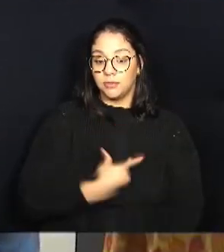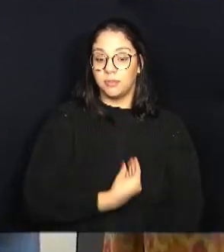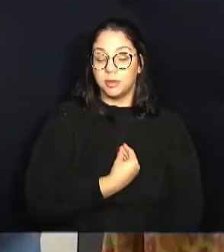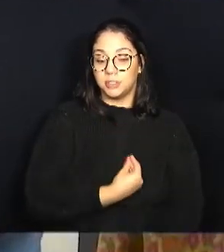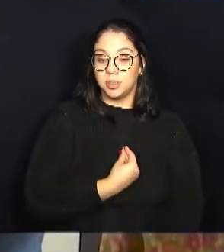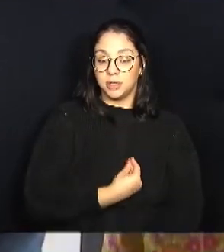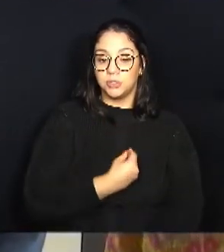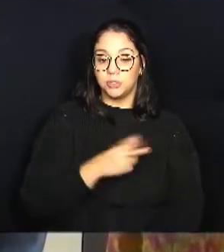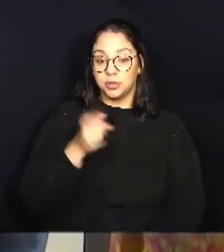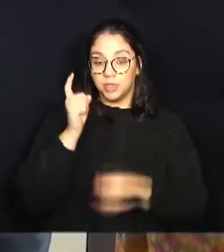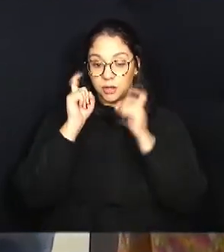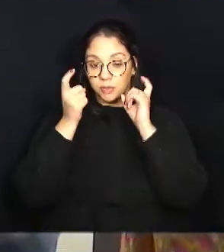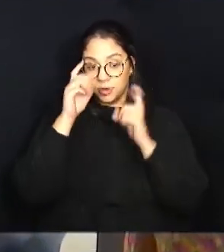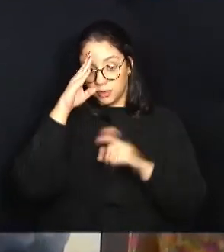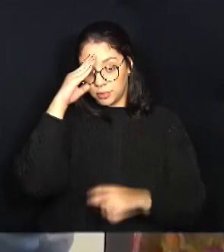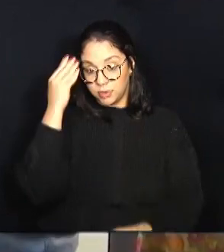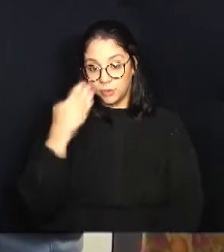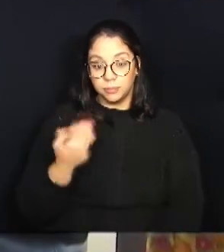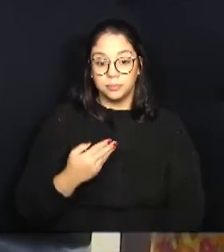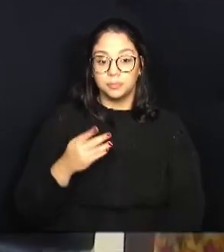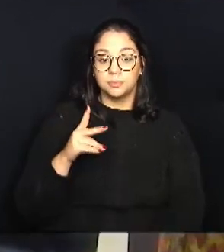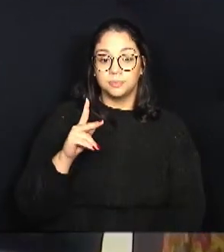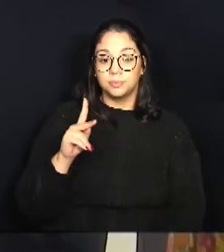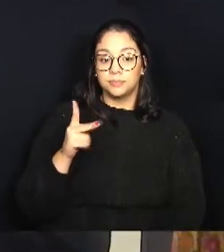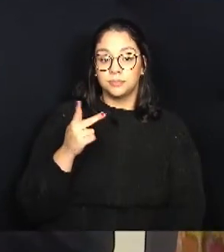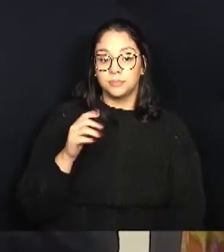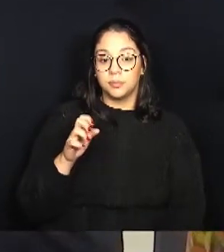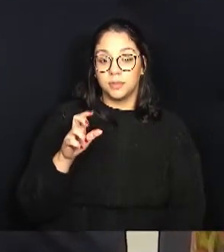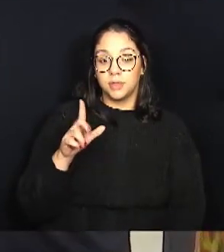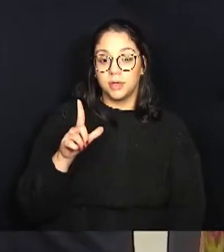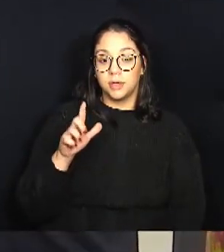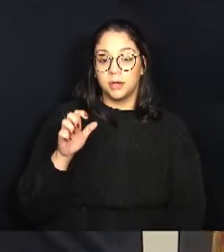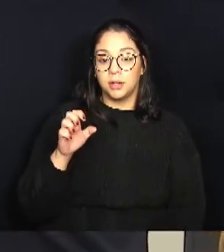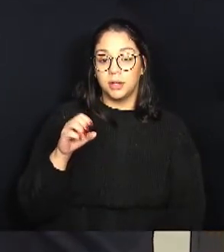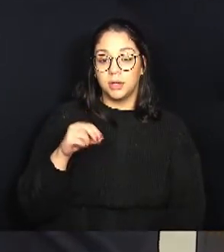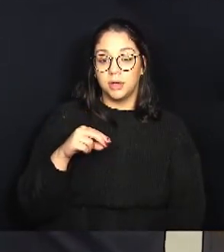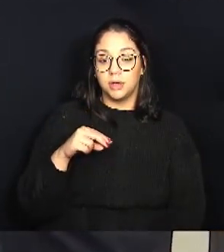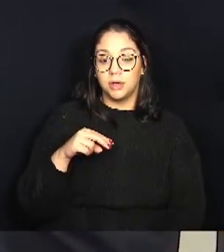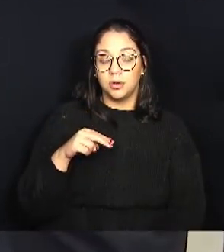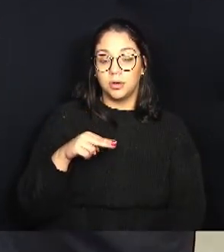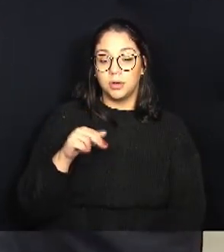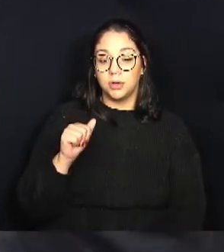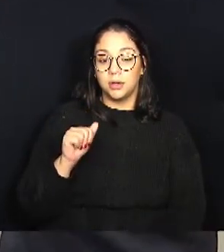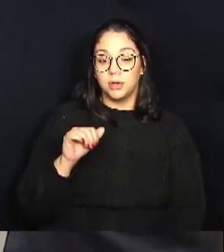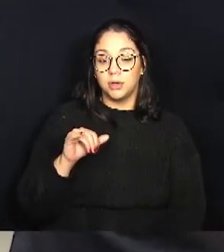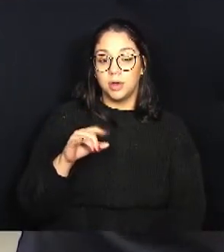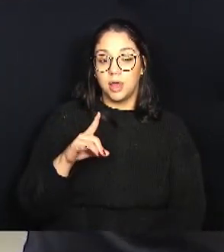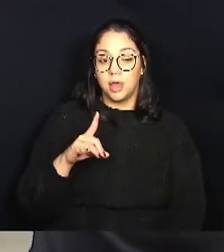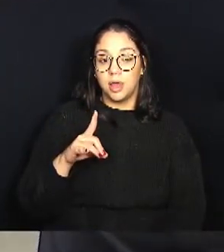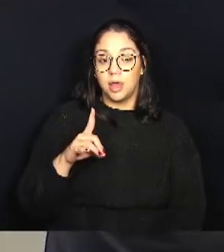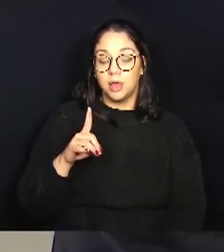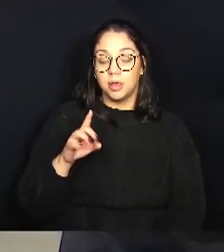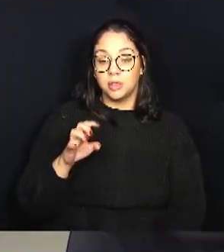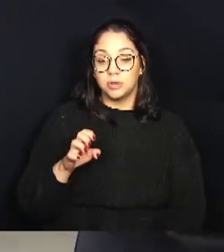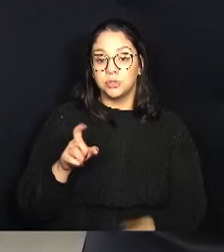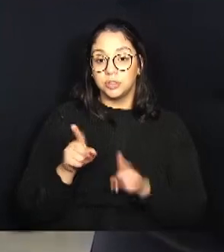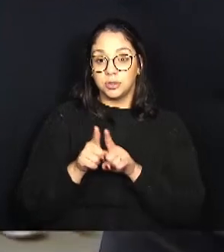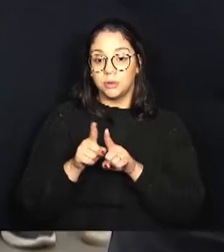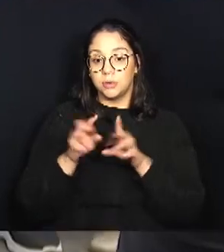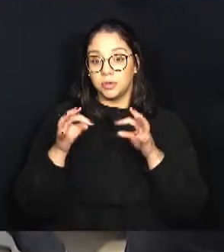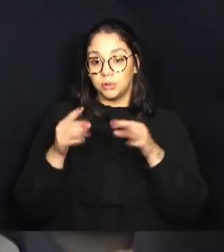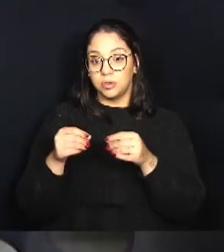na reunião solene Helena White, outra representante do coletivo, Mariana Regina Nunes, do Grupo